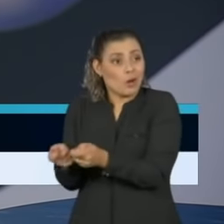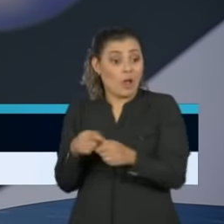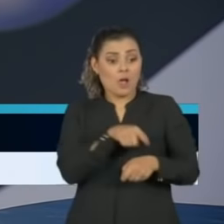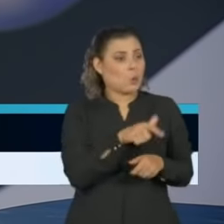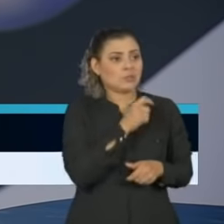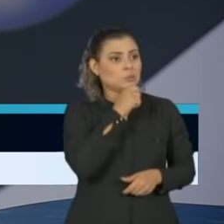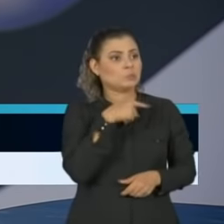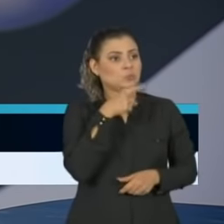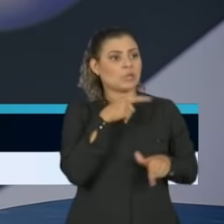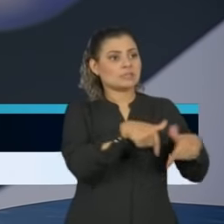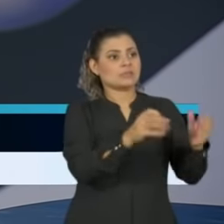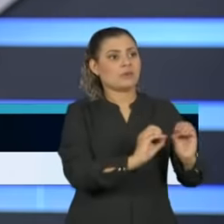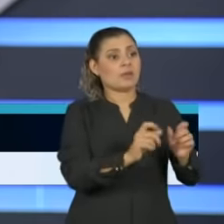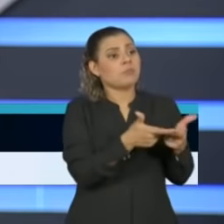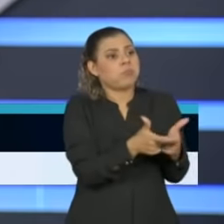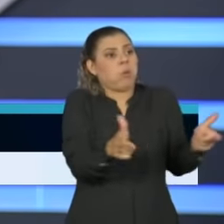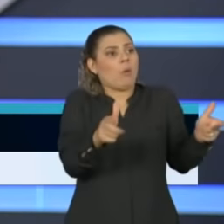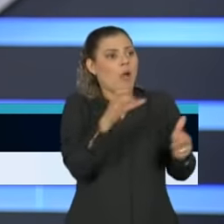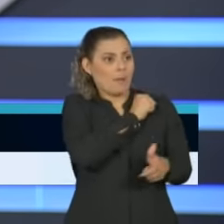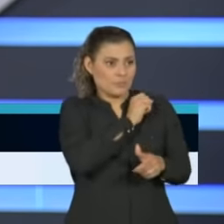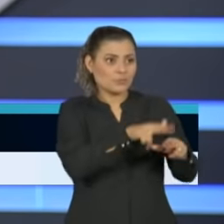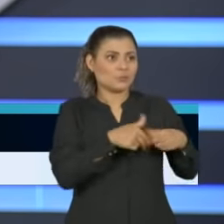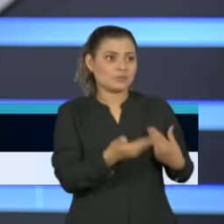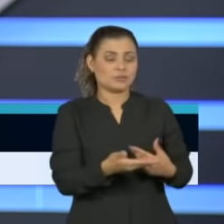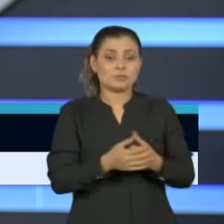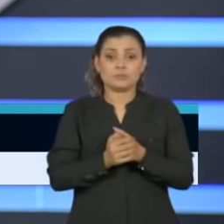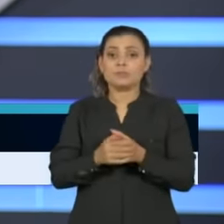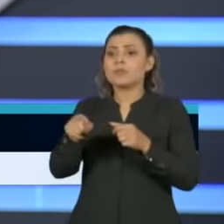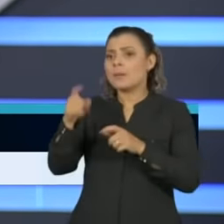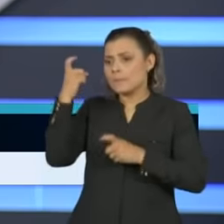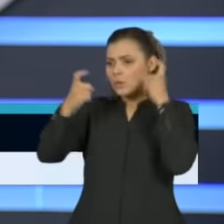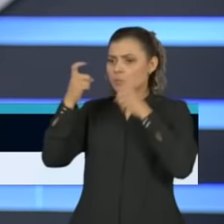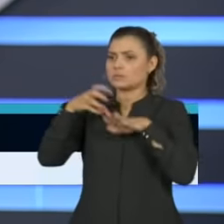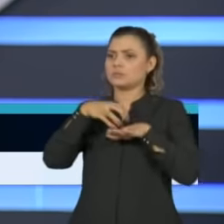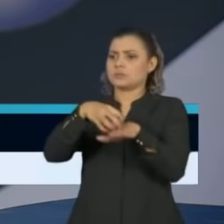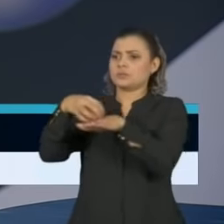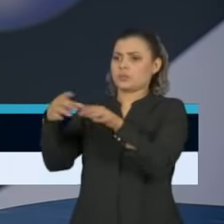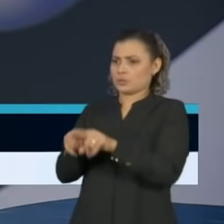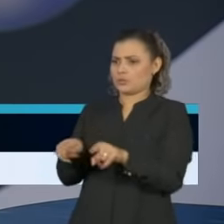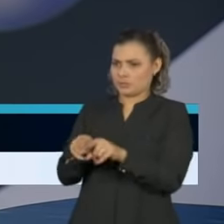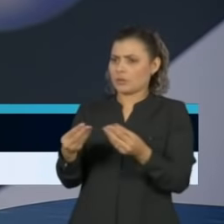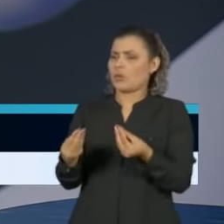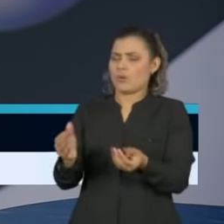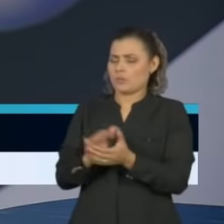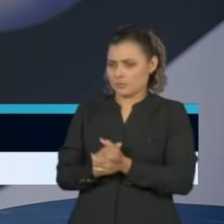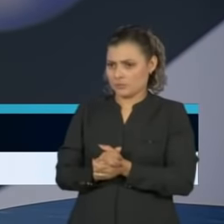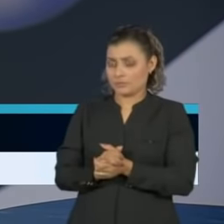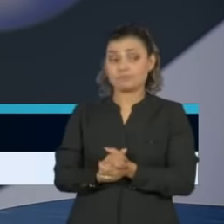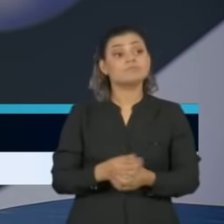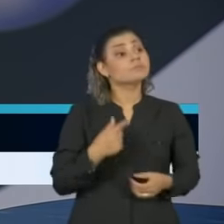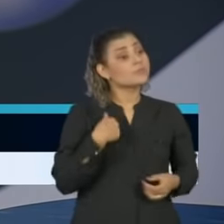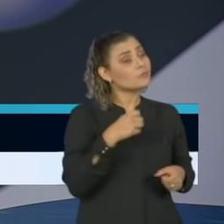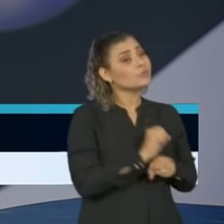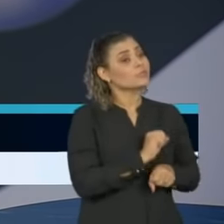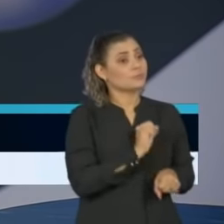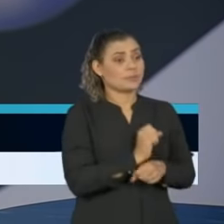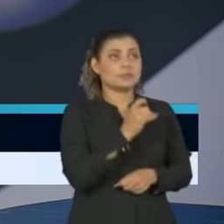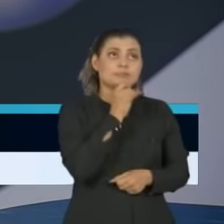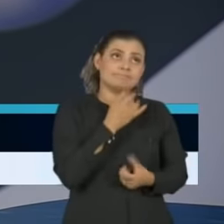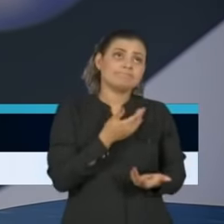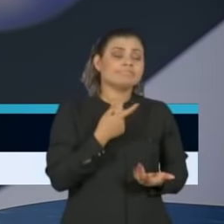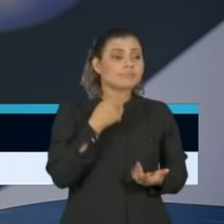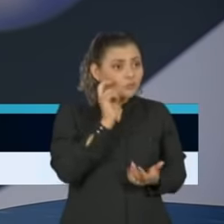e na mitigação desse problema. O senhor me falava da sua preocupação com o transporte público. Pois é, eu até fiquei esperando,